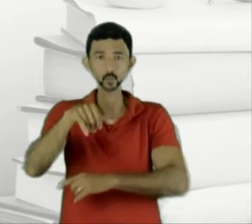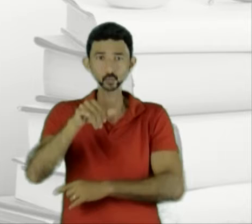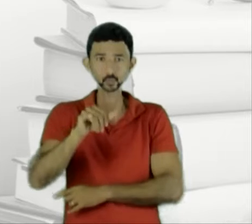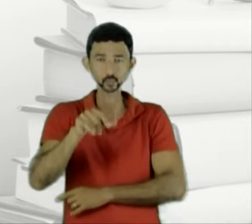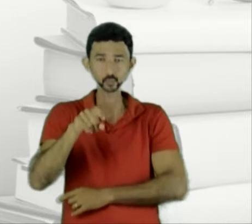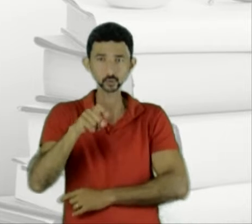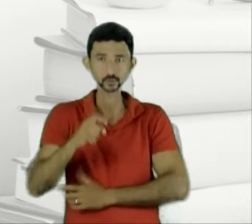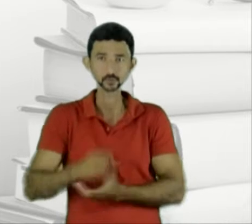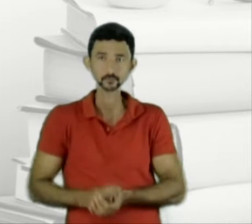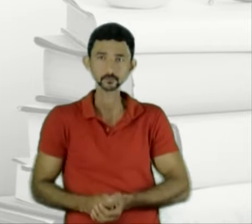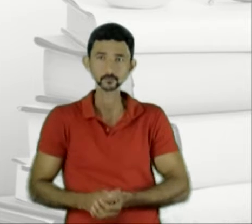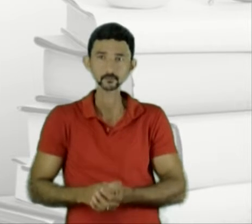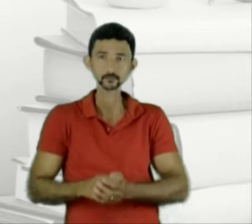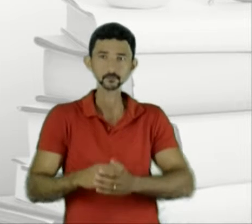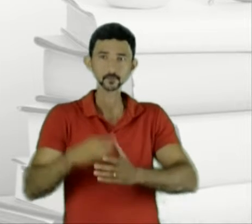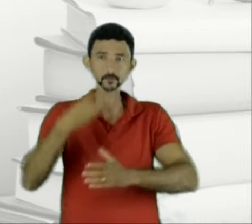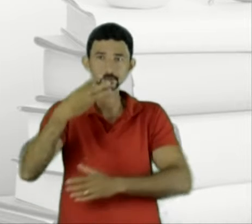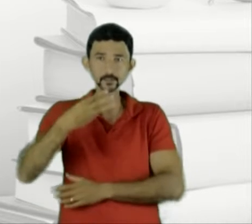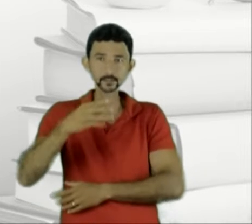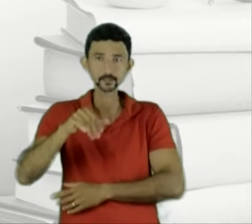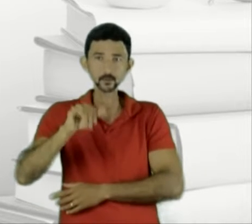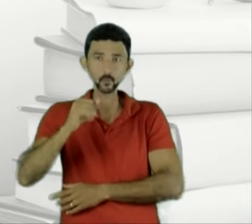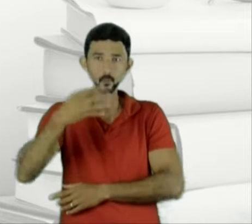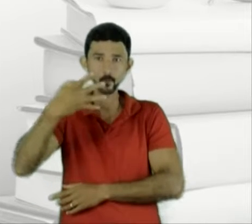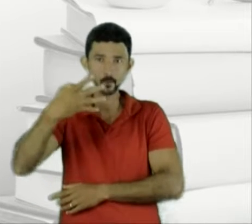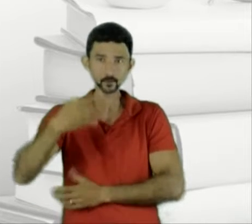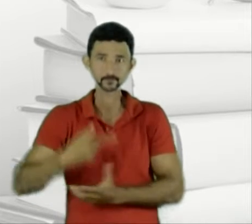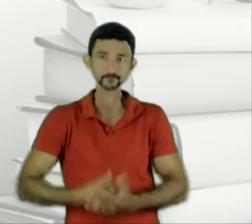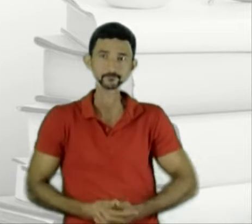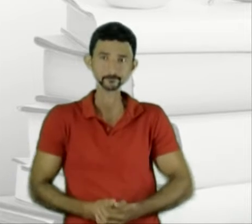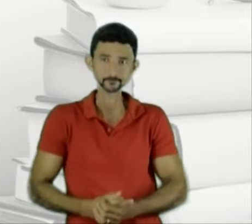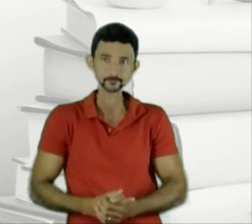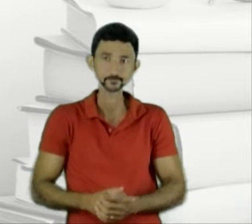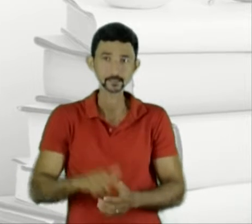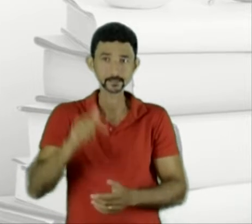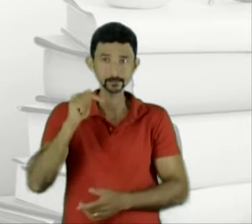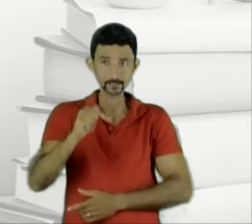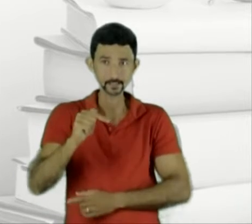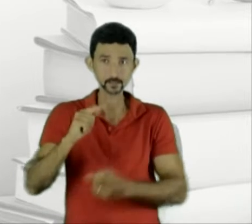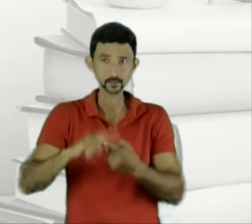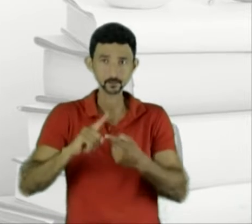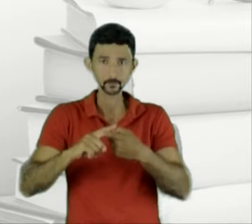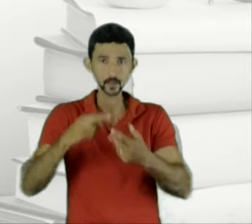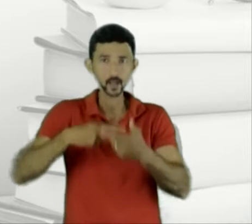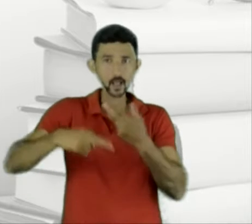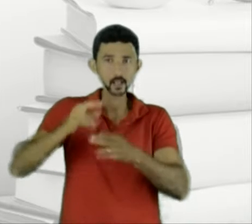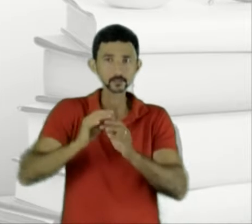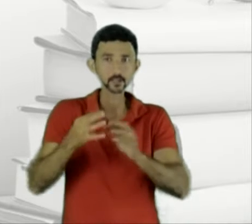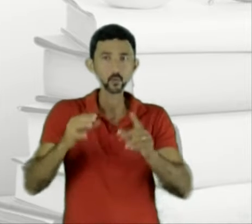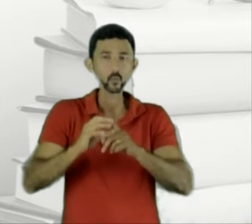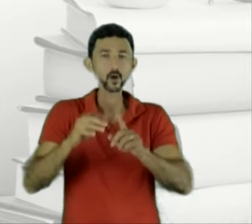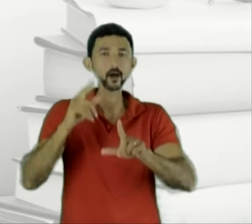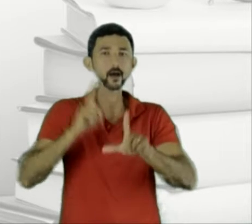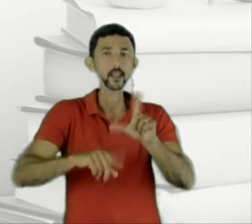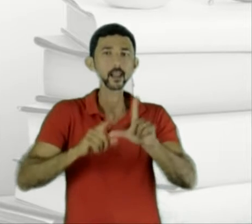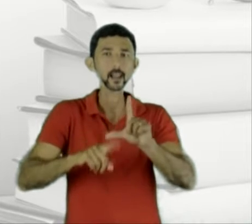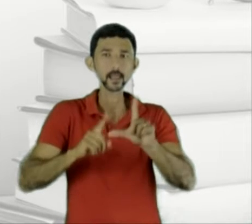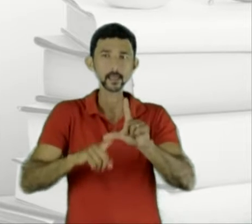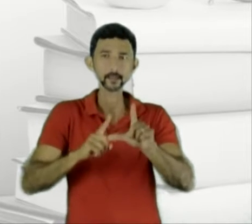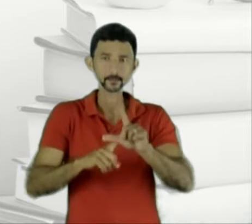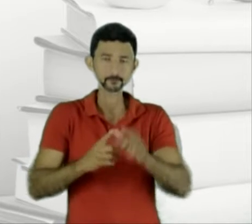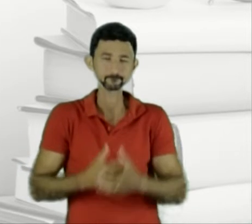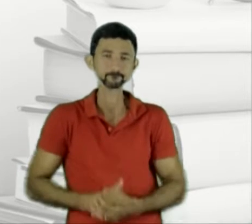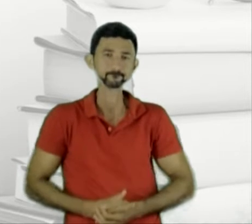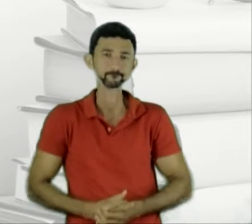y à quarta é de grau 7. O grau também pode ser dado em relação a uma das letras da